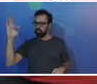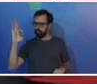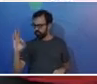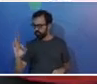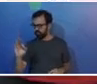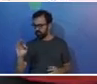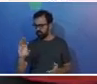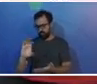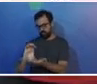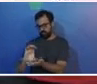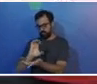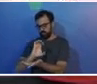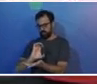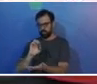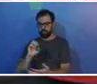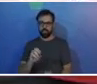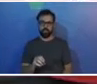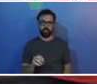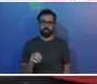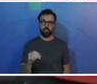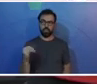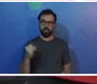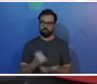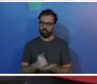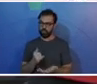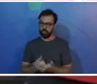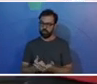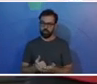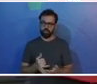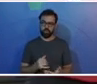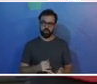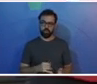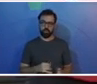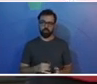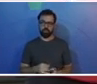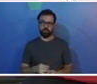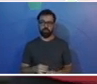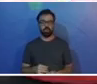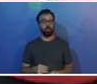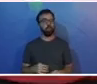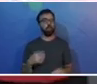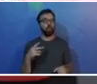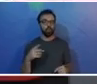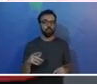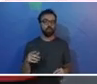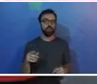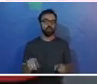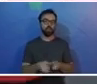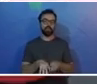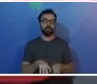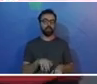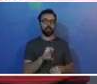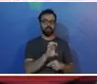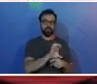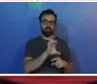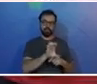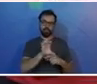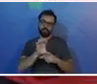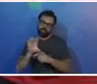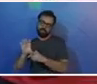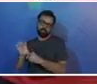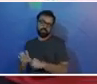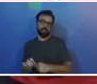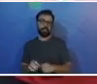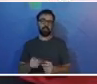para 18, com a inclusão do Amapá, Ceará, Distrito Federal, Espírito Santo, Mato